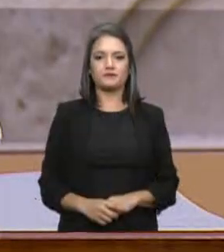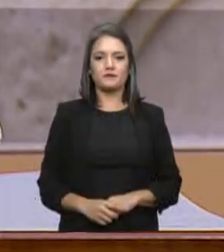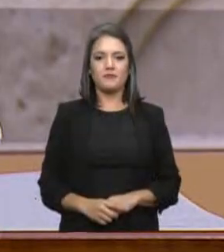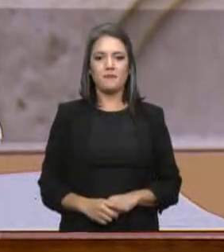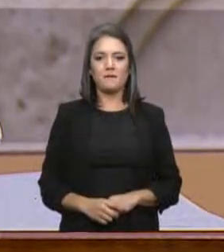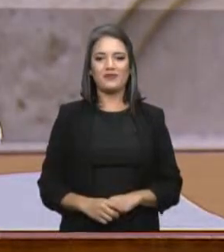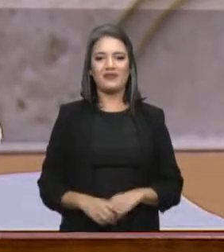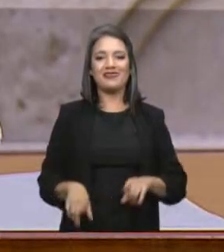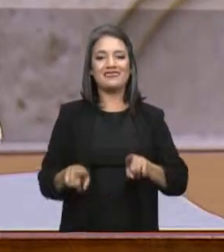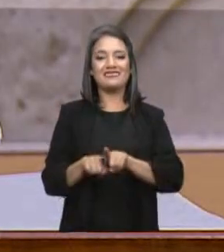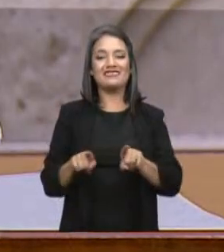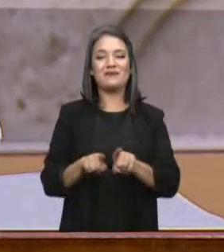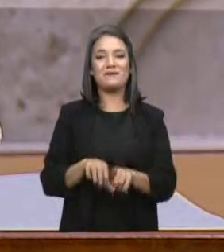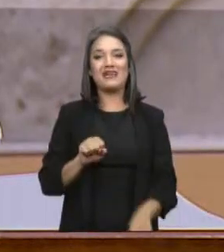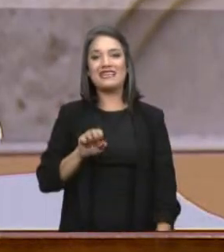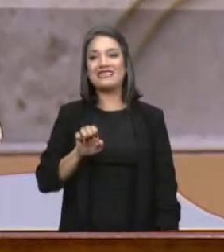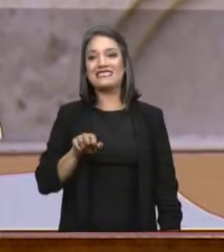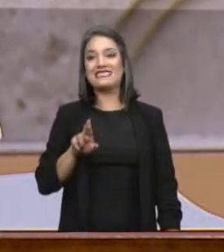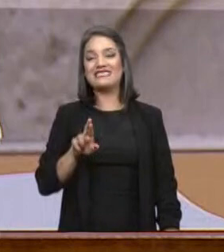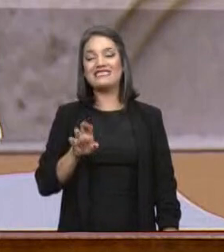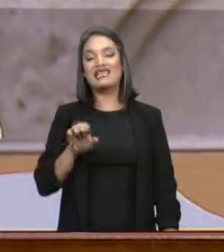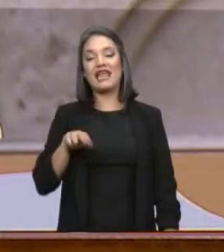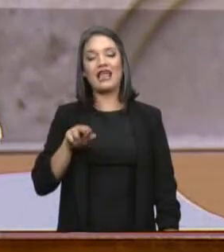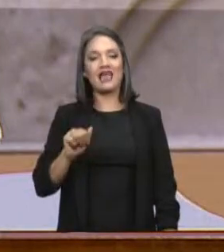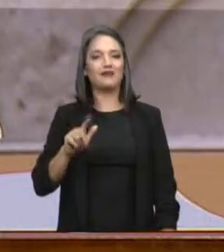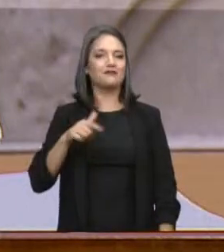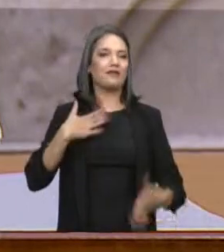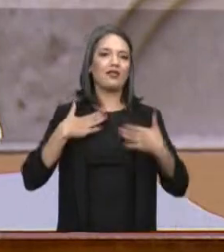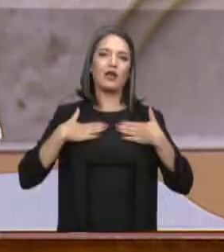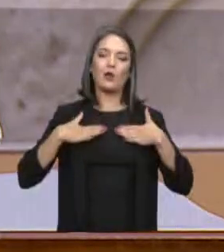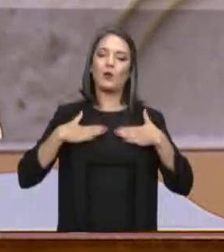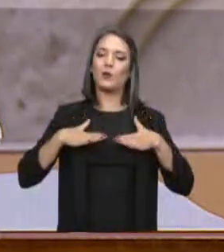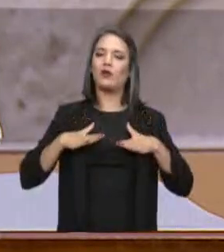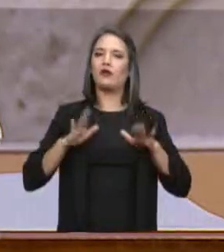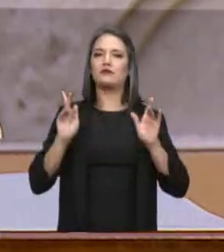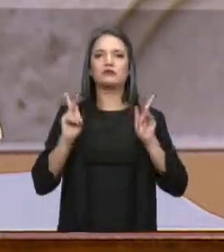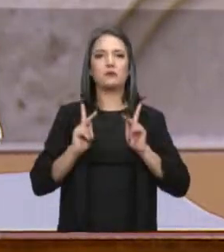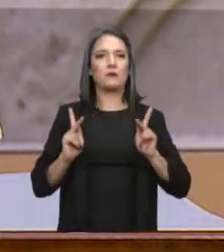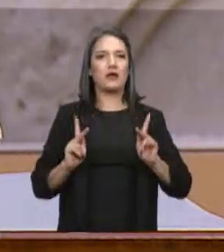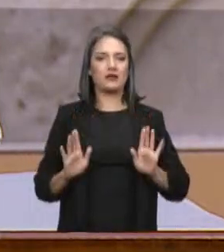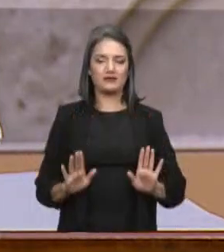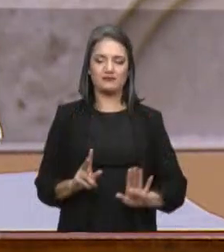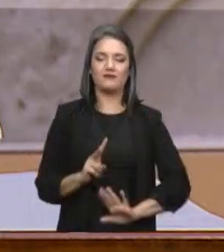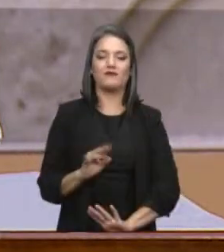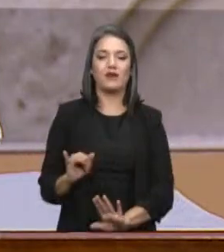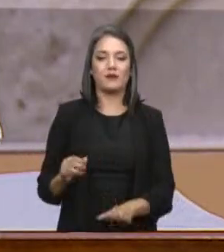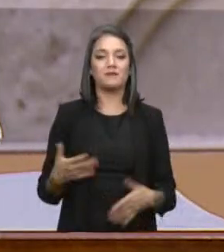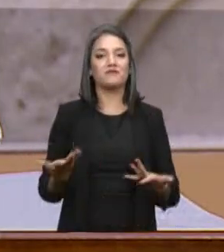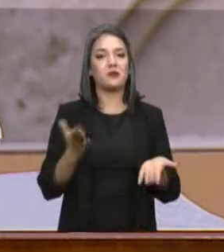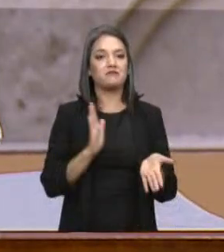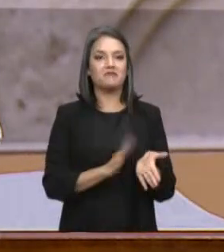Serena Ministro Alexandre de Moraes com muita serenidade